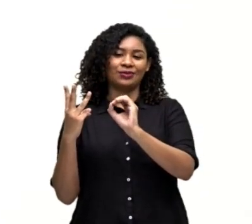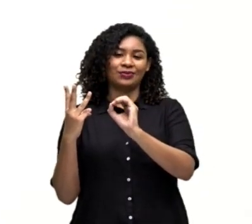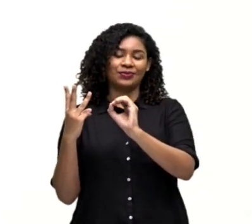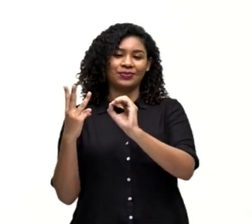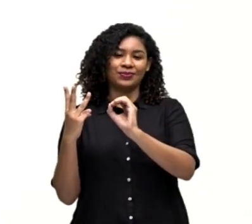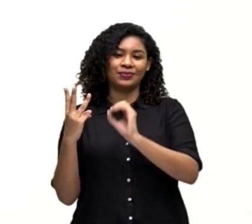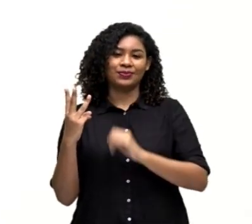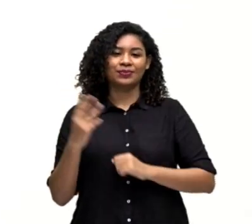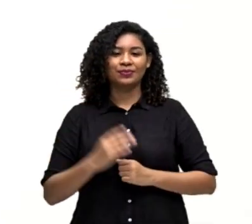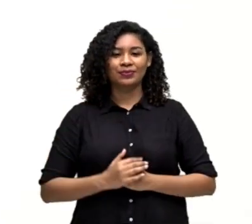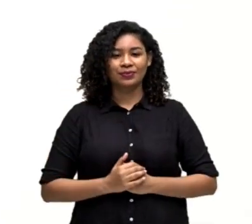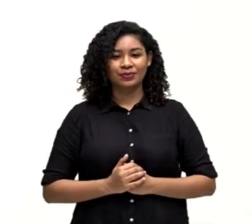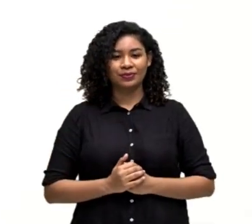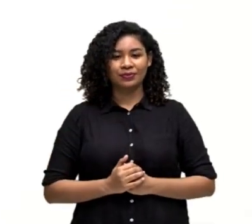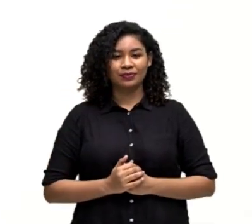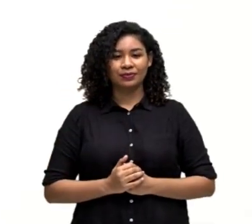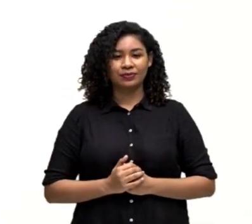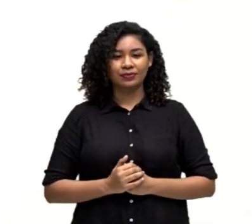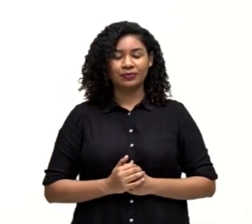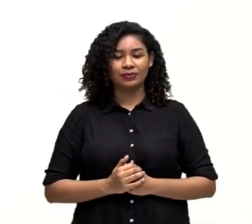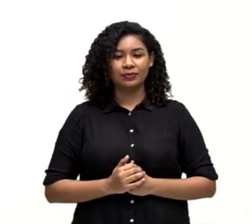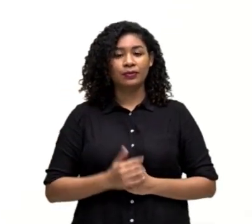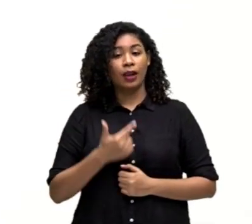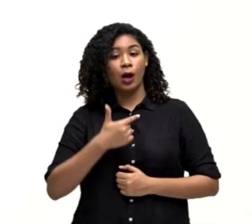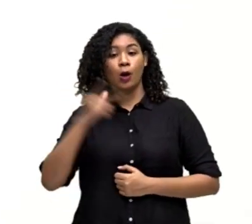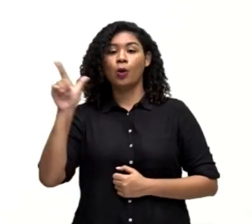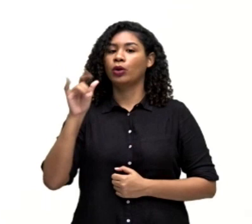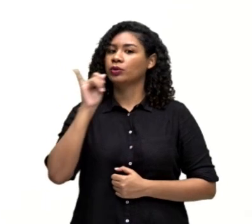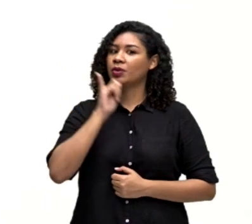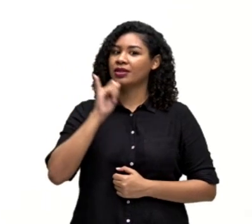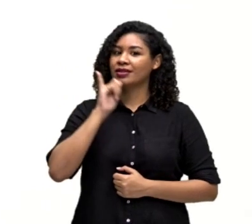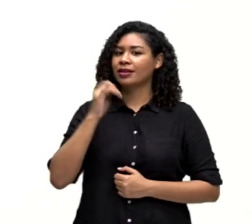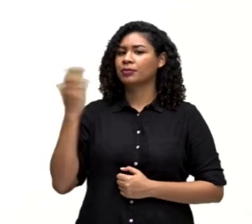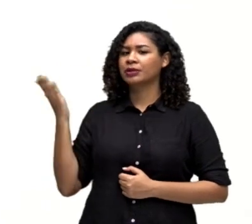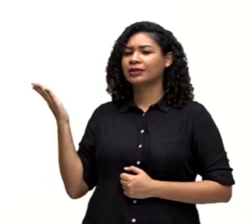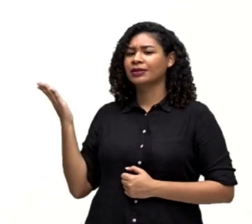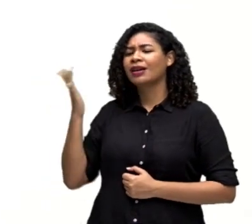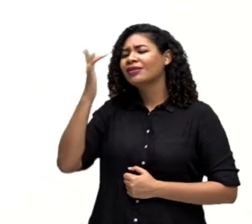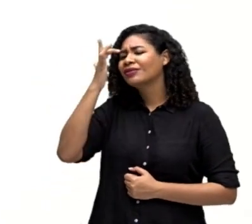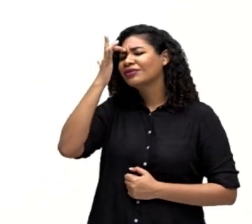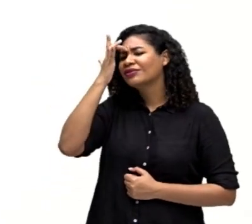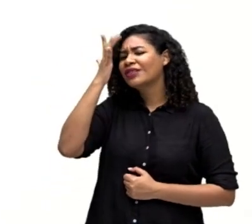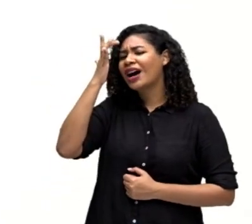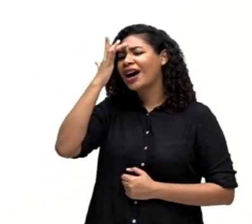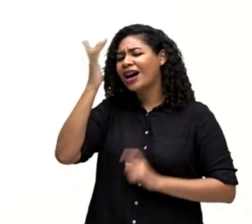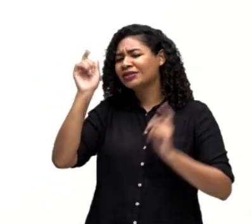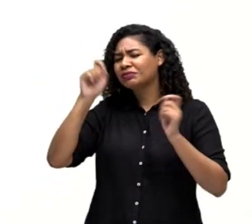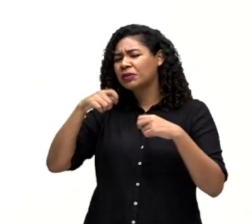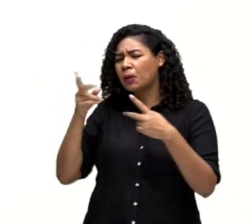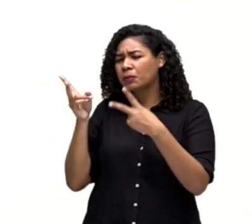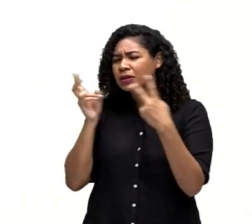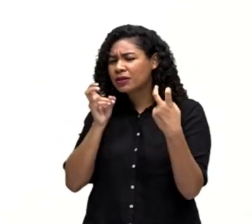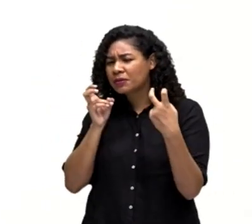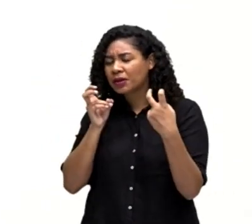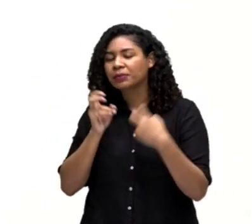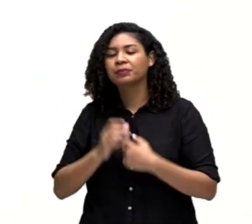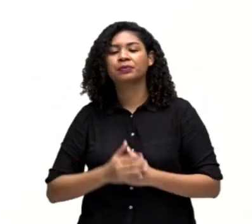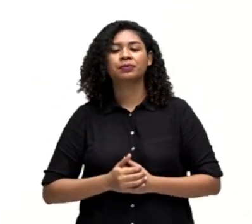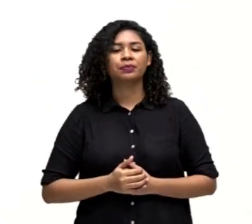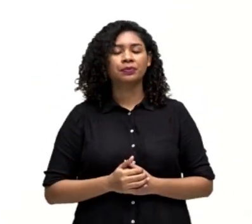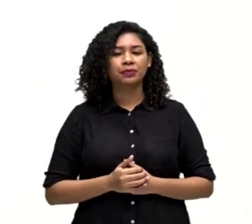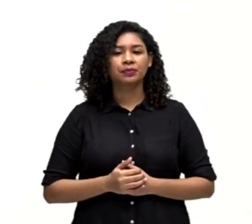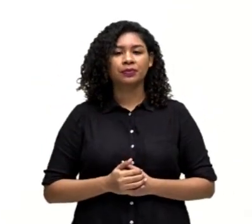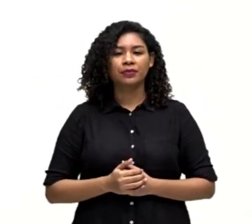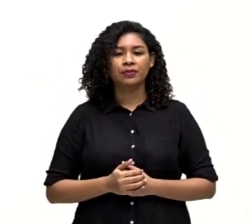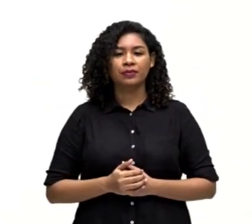legal? Olha aqui agora o nosso outro exemplo que é mais fácil você reparar o que eu estou falando. Nós temos